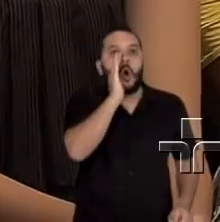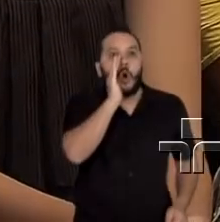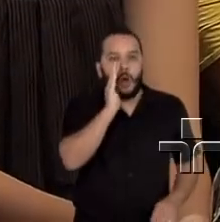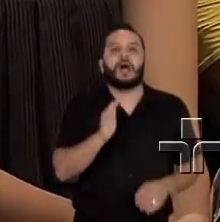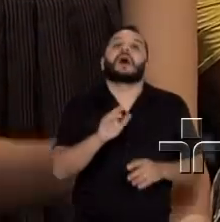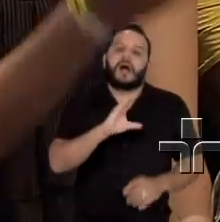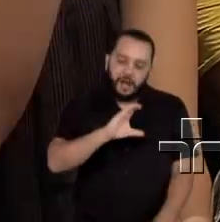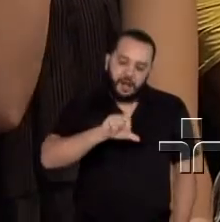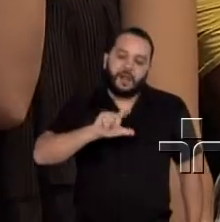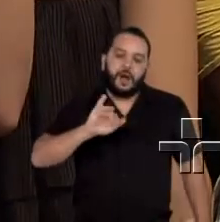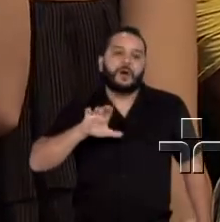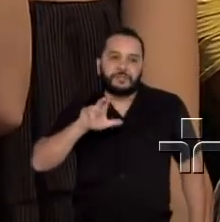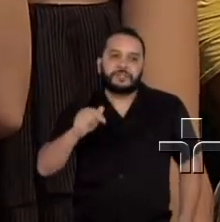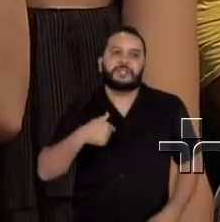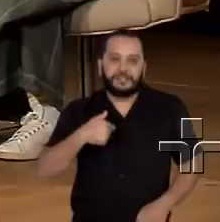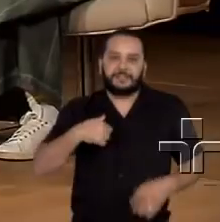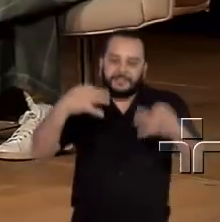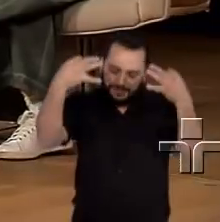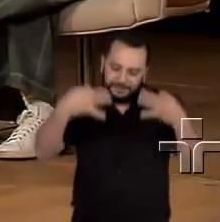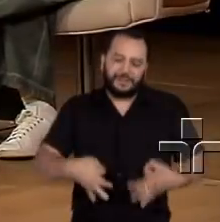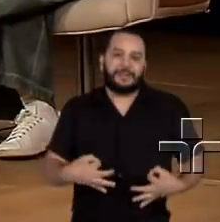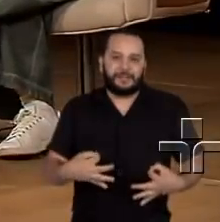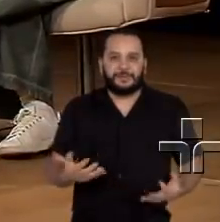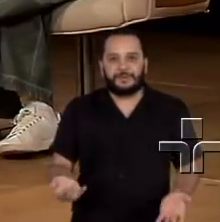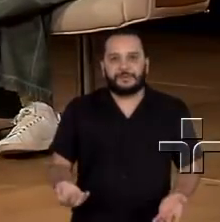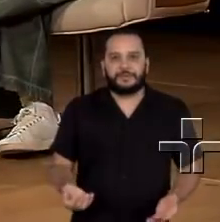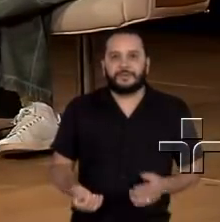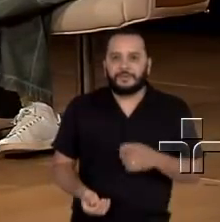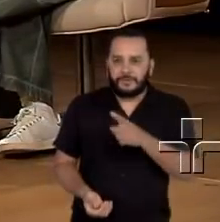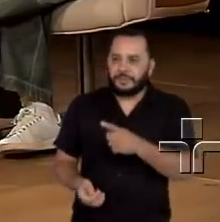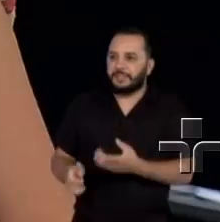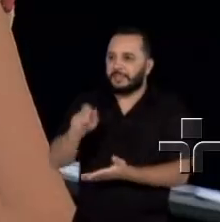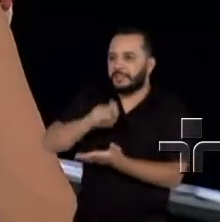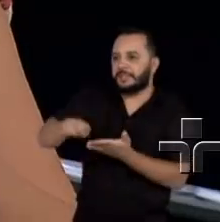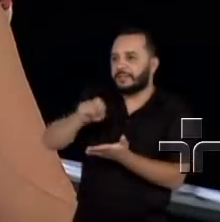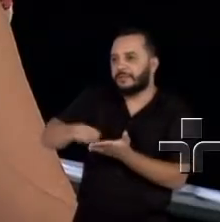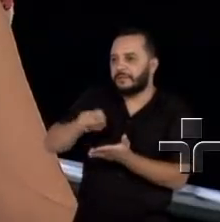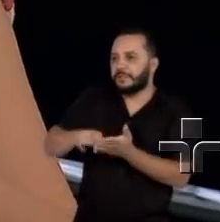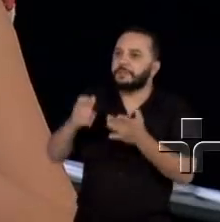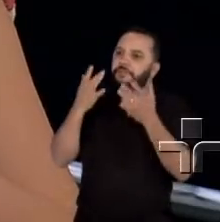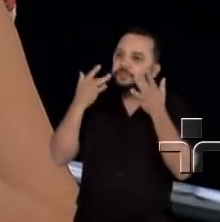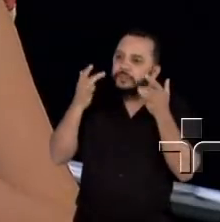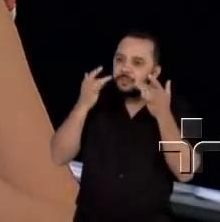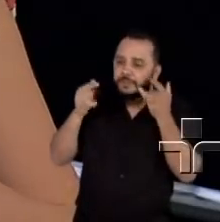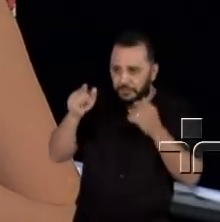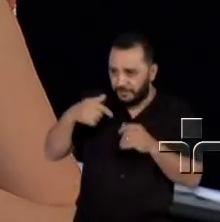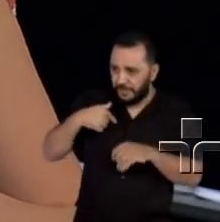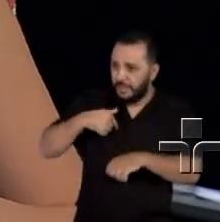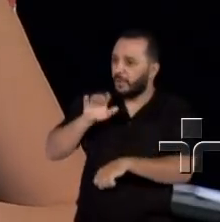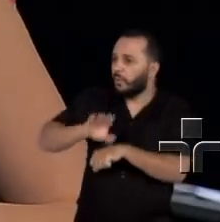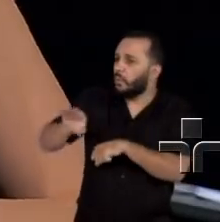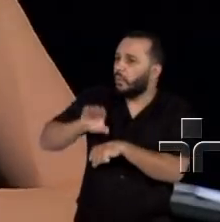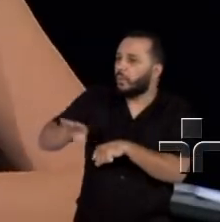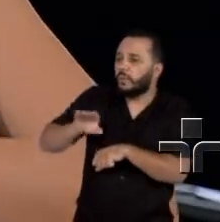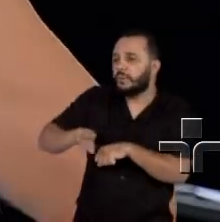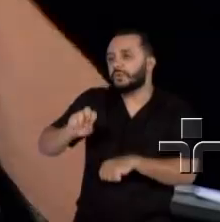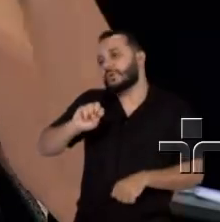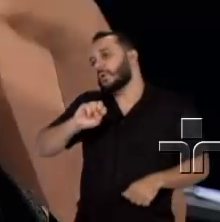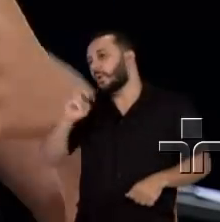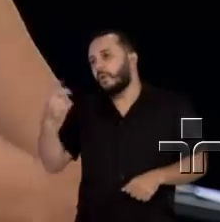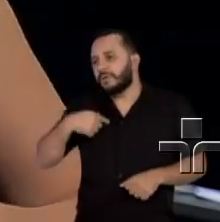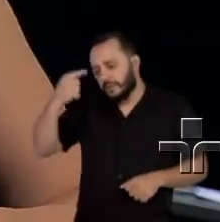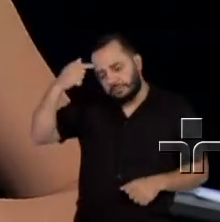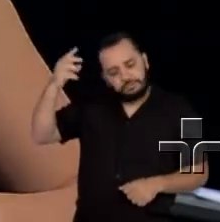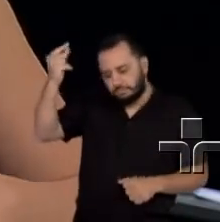os aplausos. Você começou a escrever dramaturgia, você chegou a fazer um curso ou falou, de repente, começou intuitivamente,